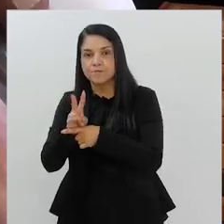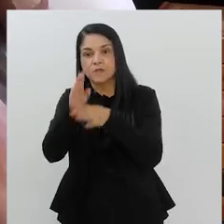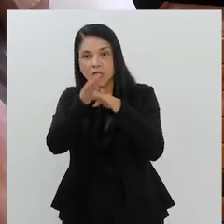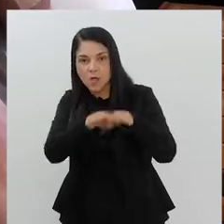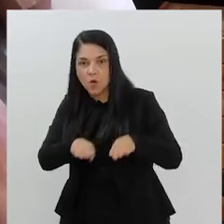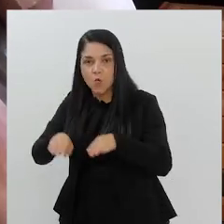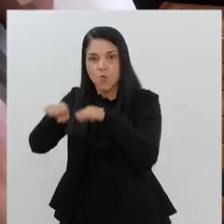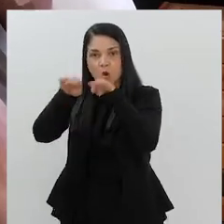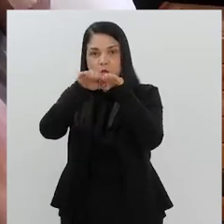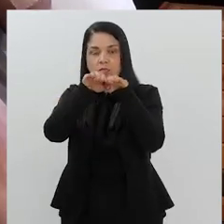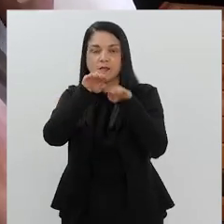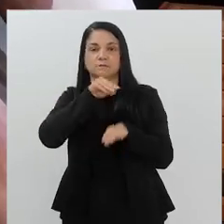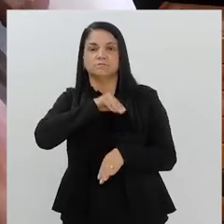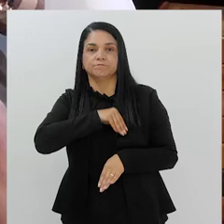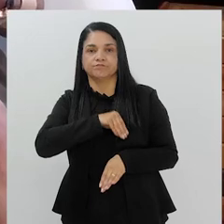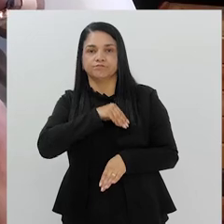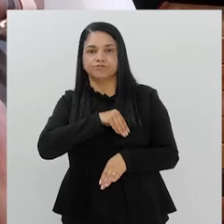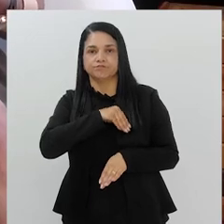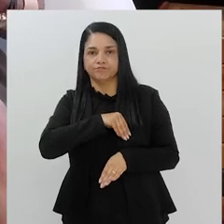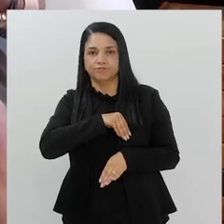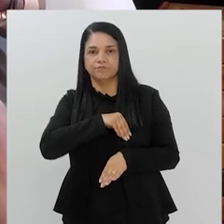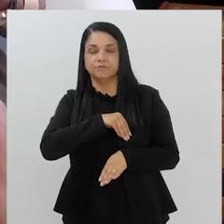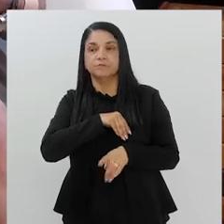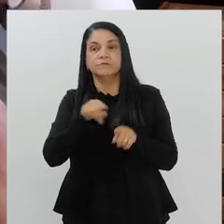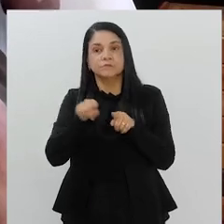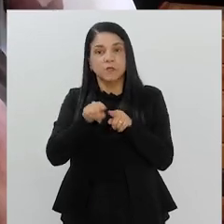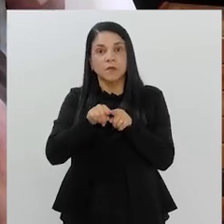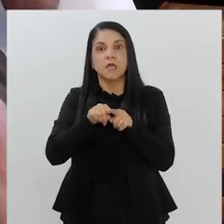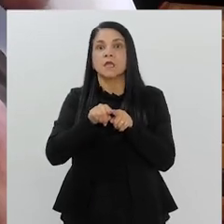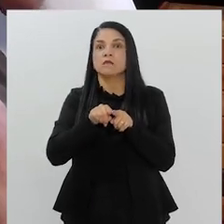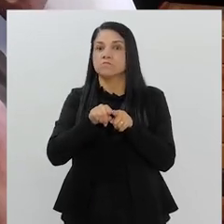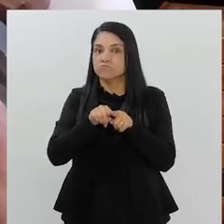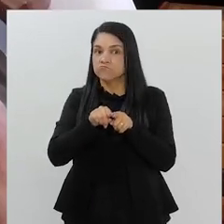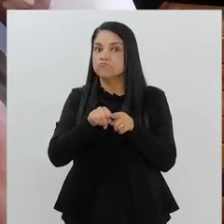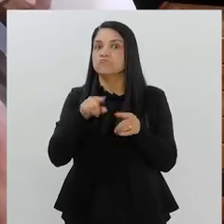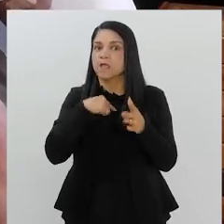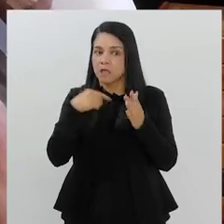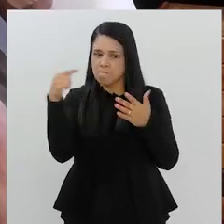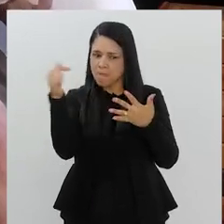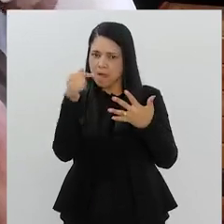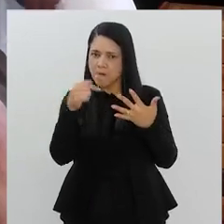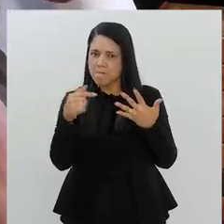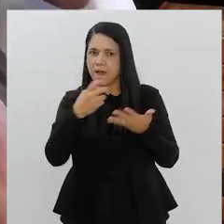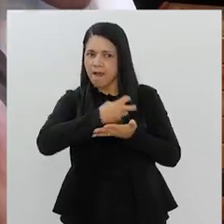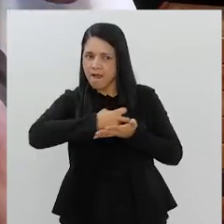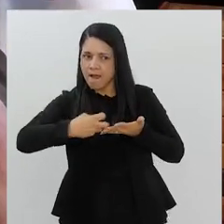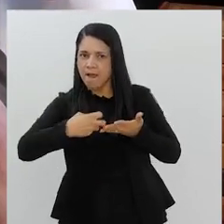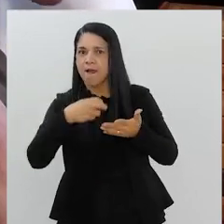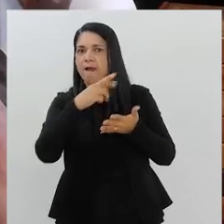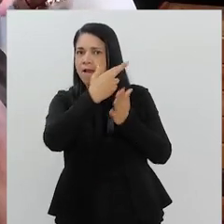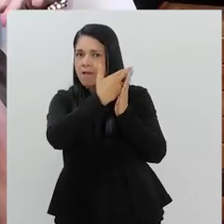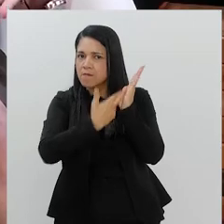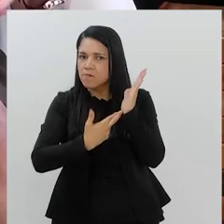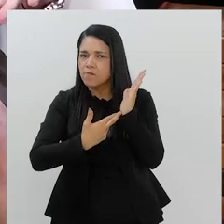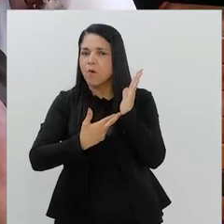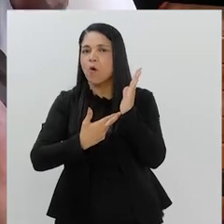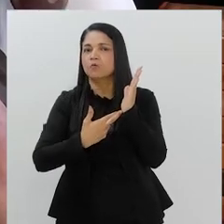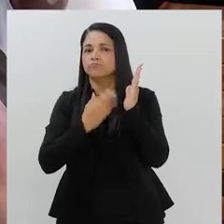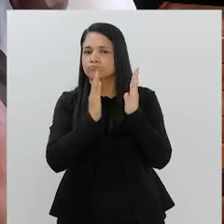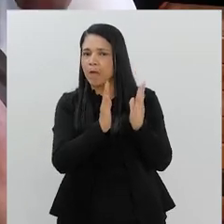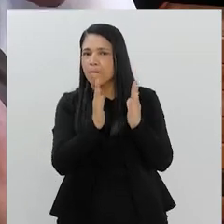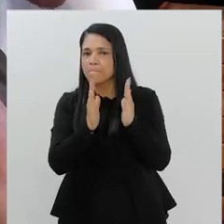preservação da Igualdade remuneratória né inclusive prevendo sanções prevendo relatórios